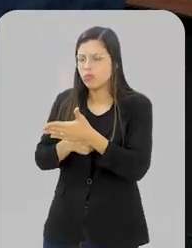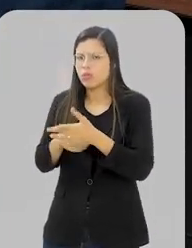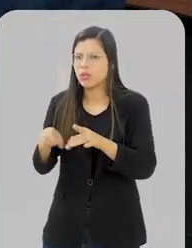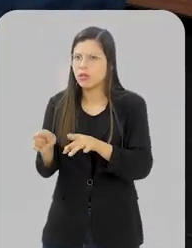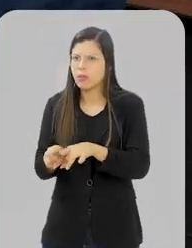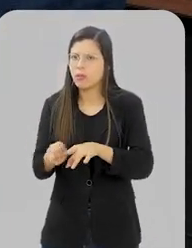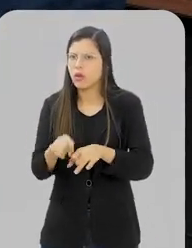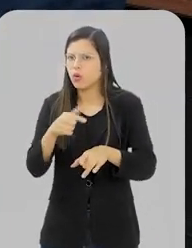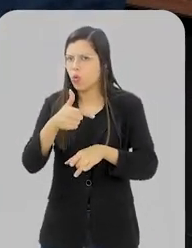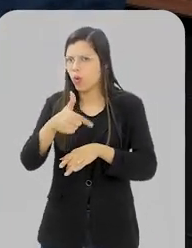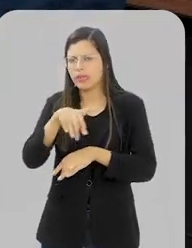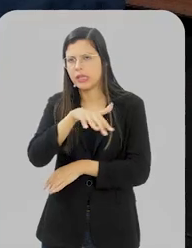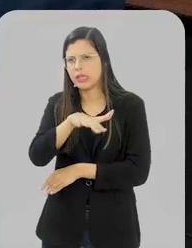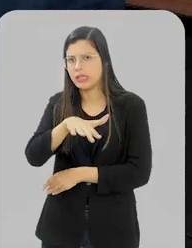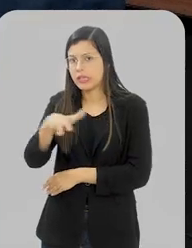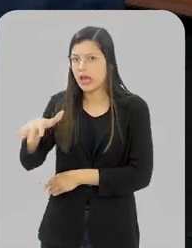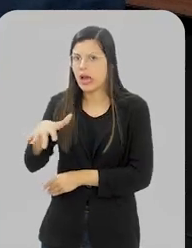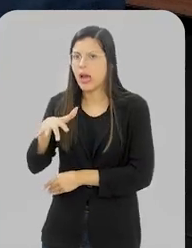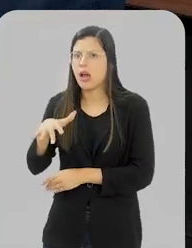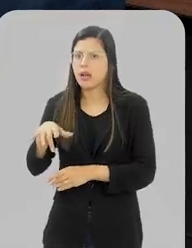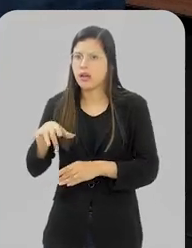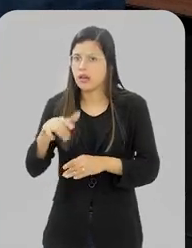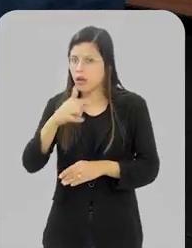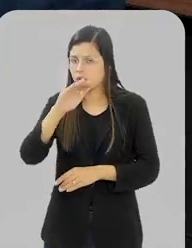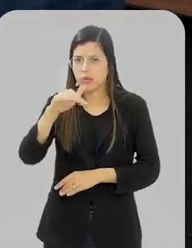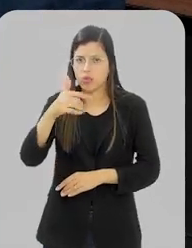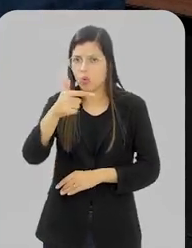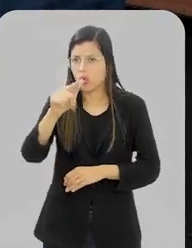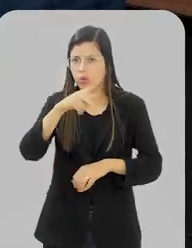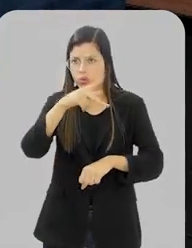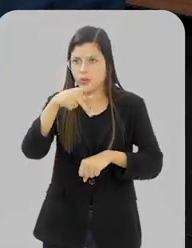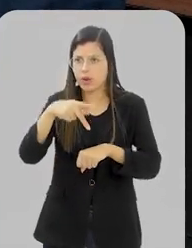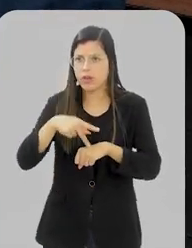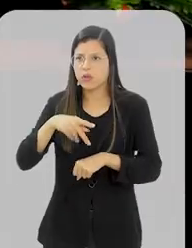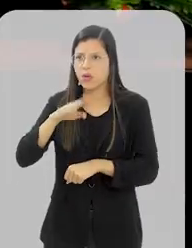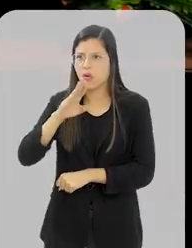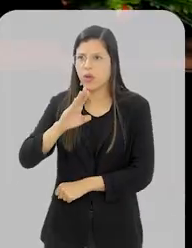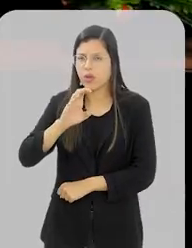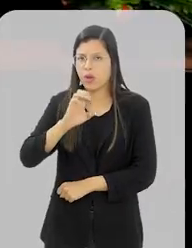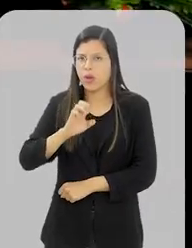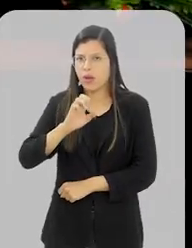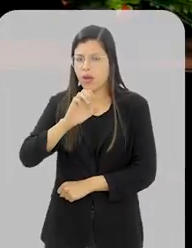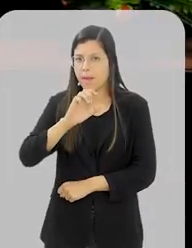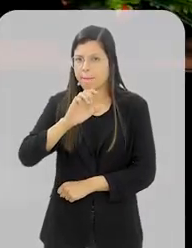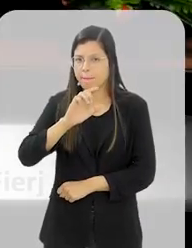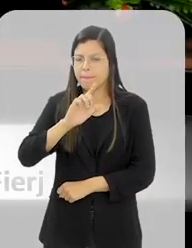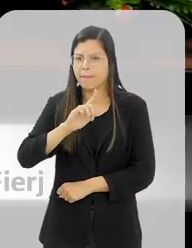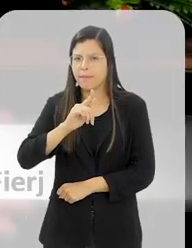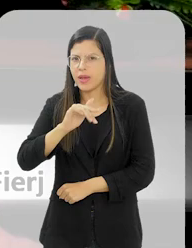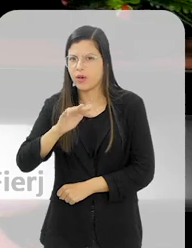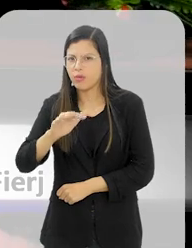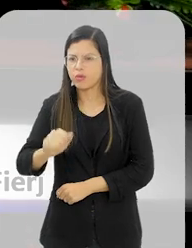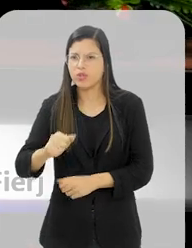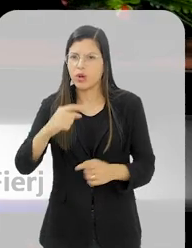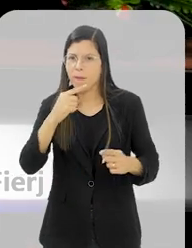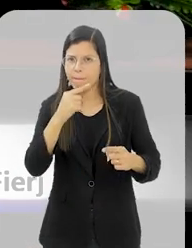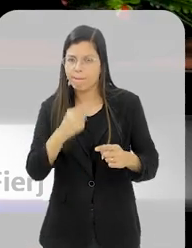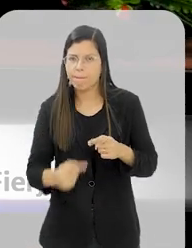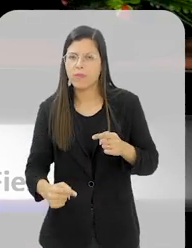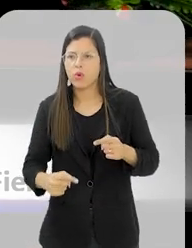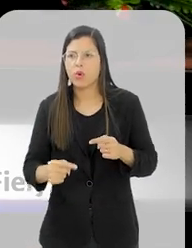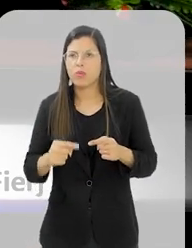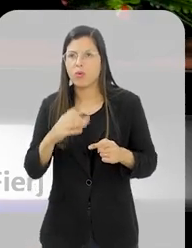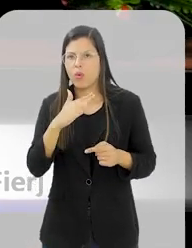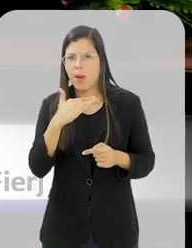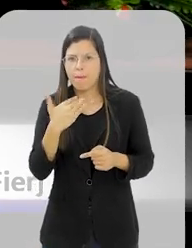outras frentes até em frentes internacionais quando a Bélgica proibiu o abate cacher halal para da